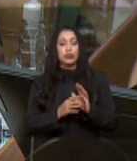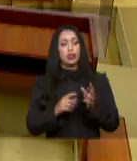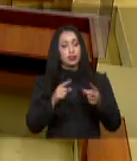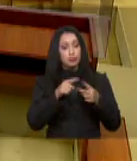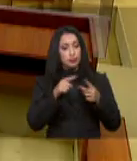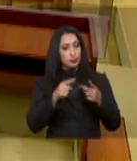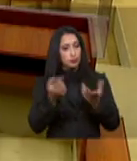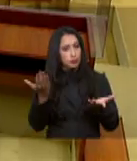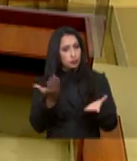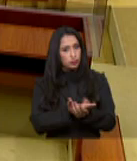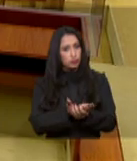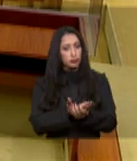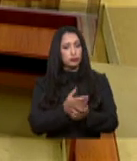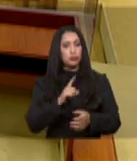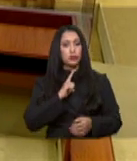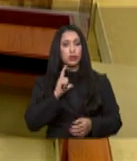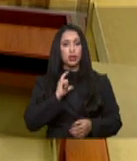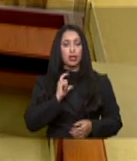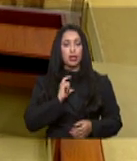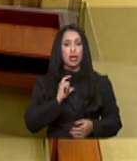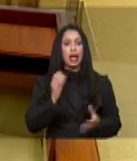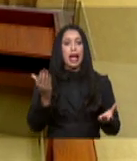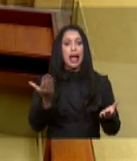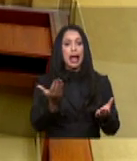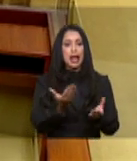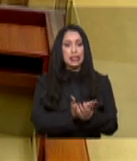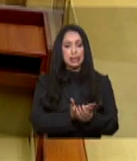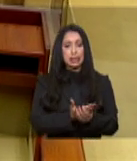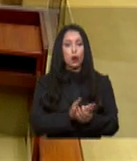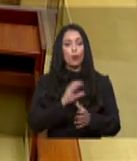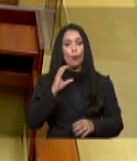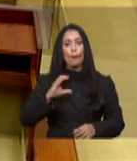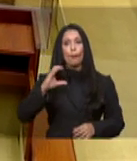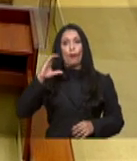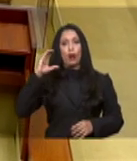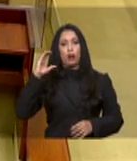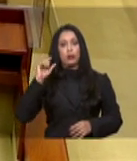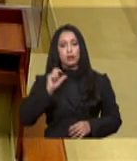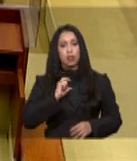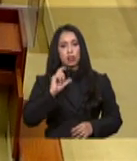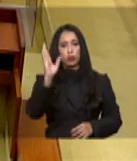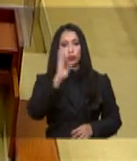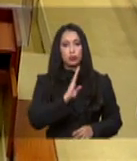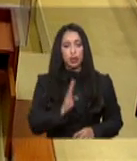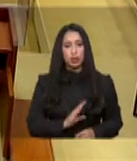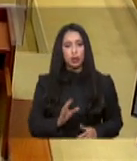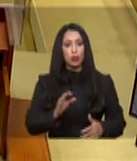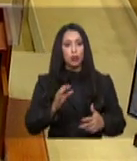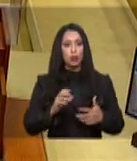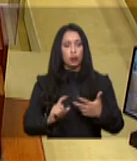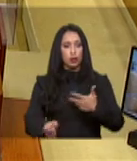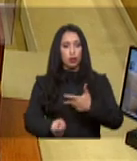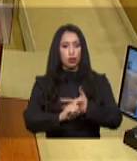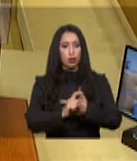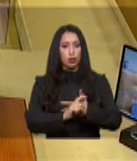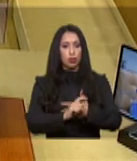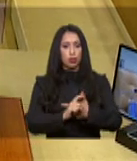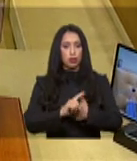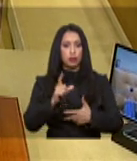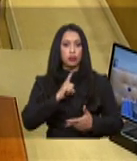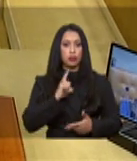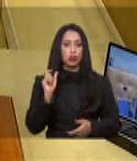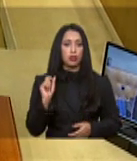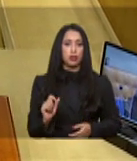apregoar, sobre ações e omissões do Estado brasileiro, especificamente ao Poder Executivo, aos órgãos e às